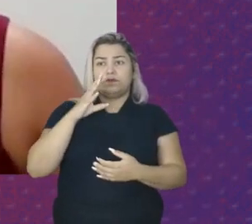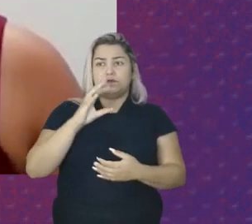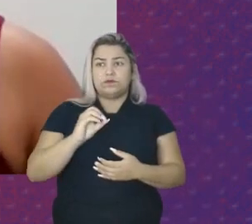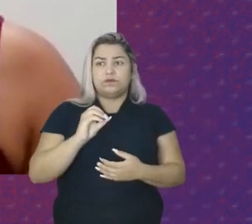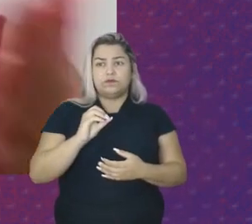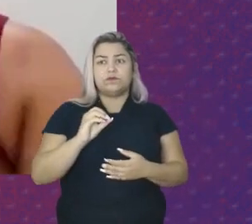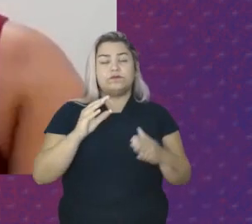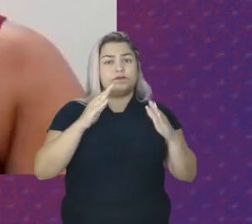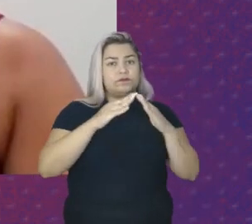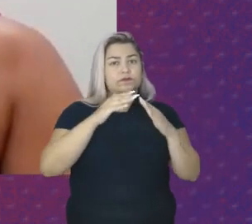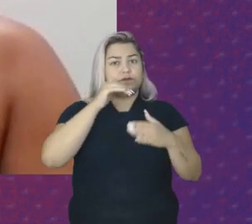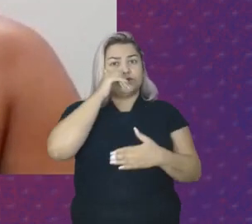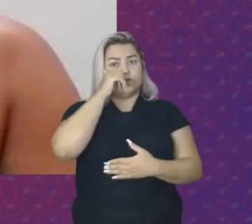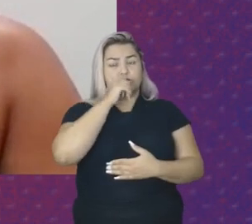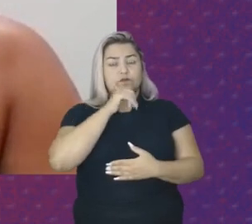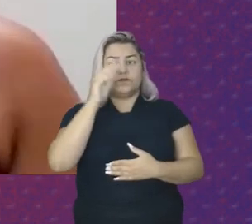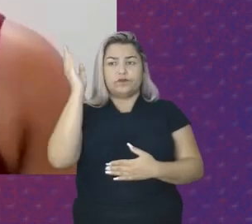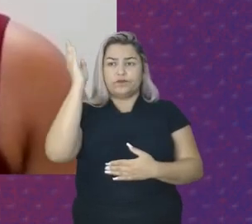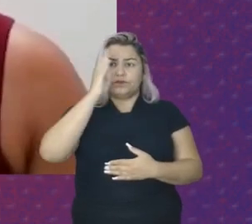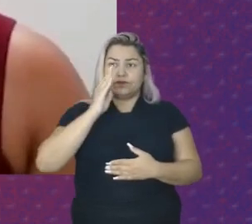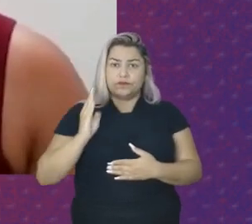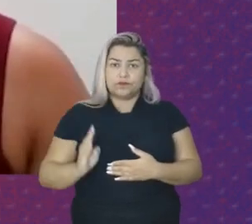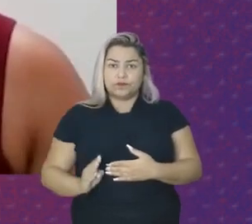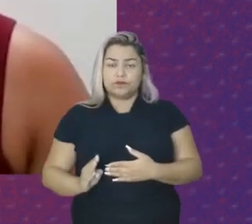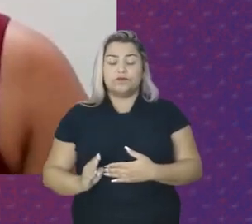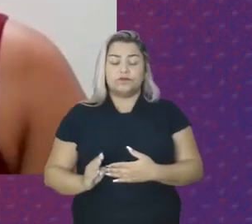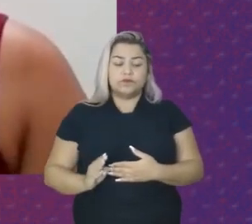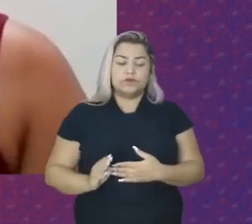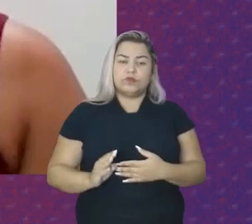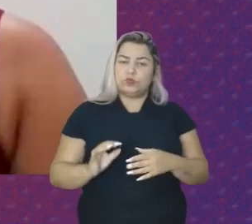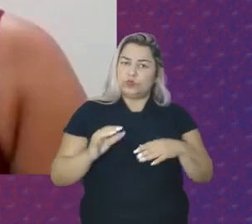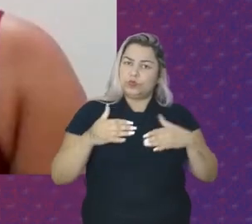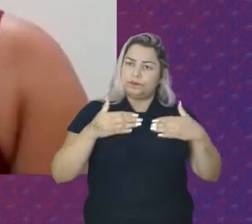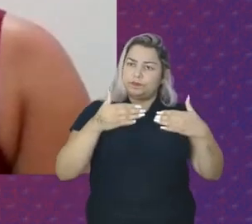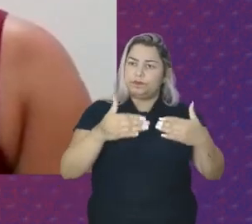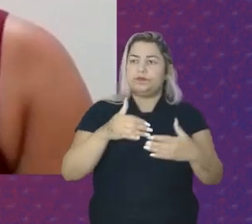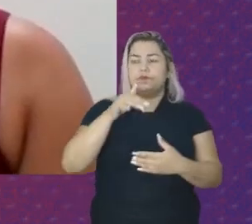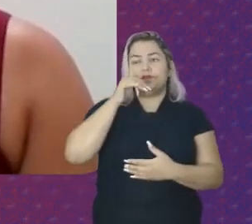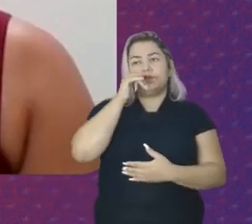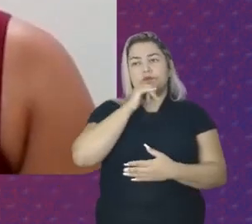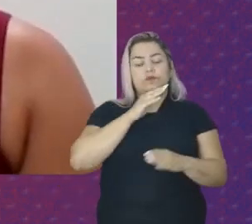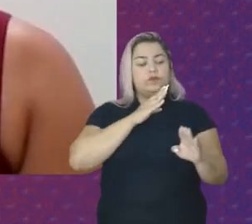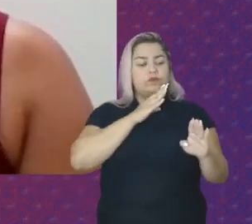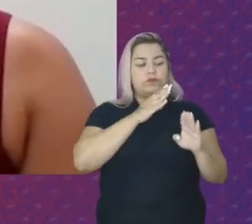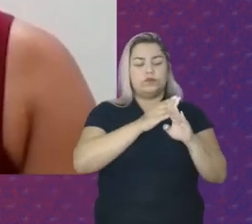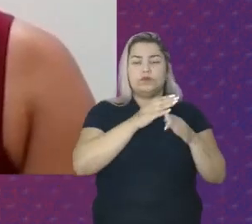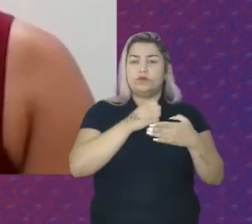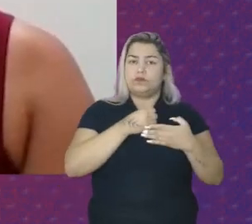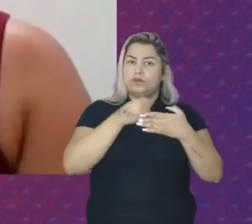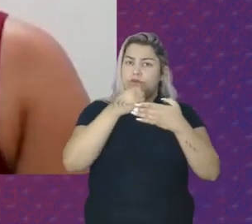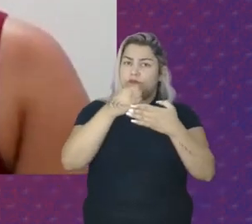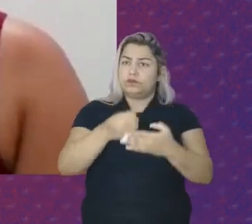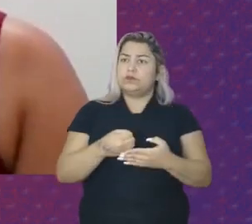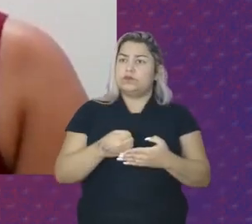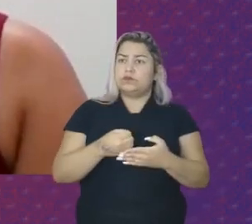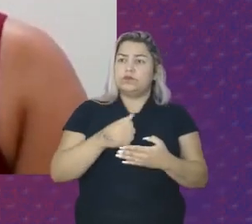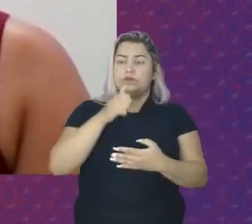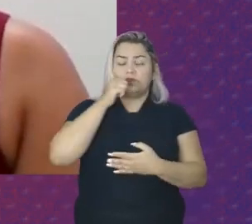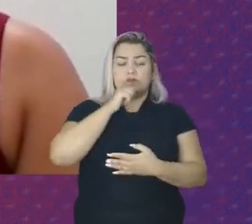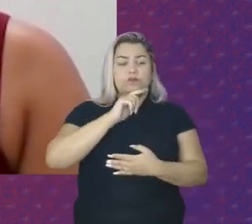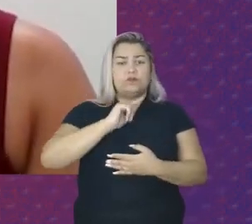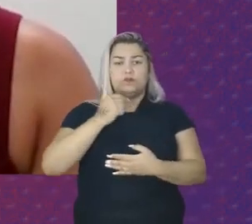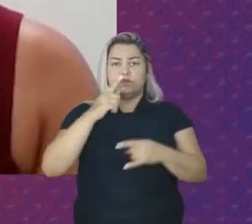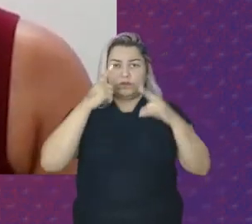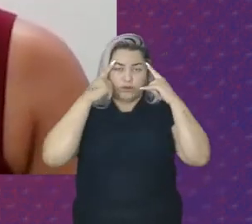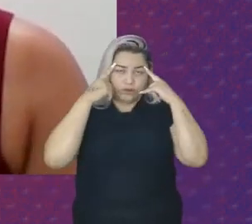da Mulher Brasileira, né? A Casa da Mulher Brasileira é um programa do Ministério das Mulheres, é a principal entrega do programa Mulher Viver Sem Violência, que